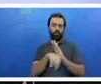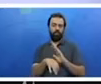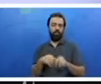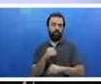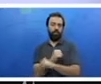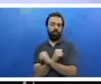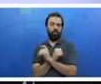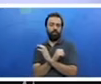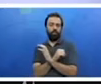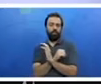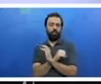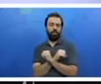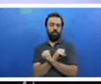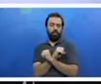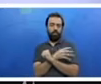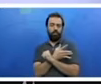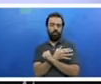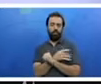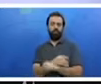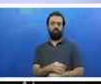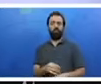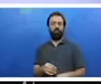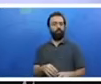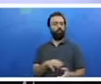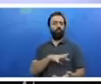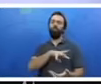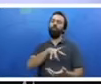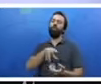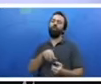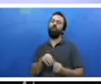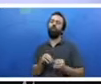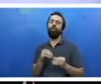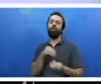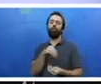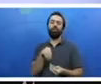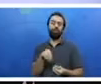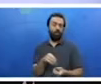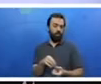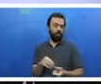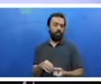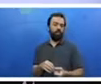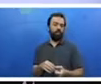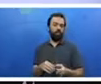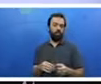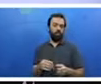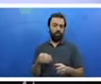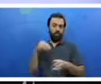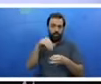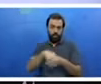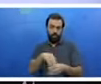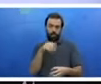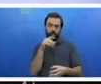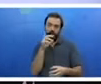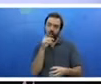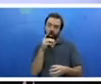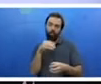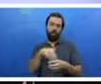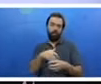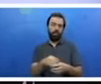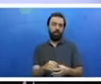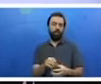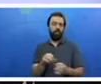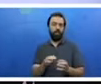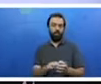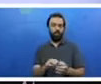o ácido é toda substância que em solução aquosa libera como único cátion o